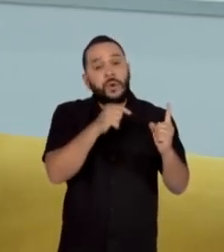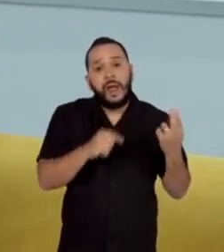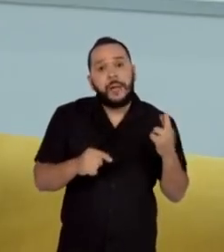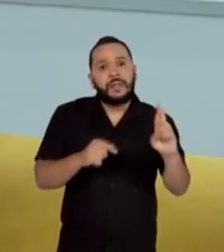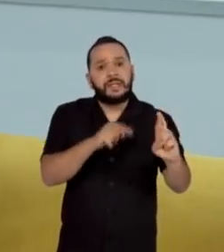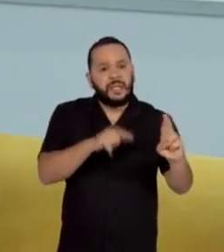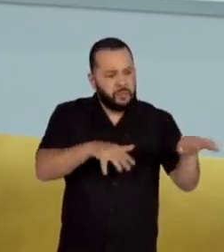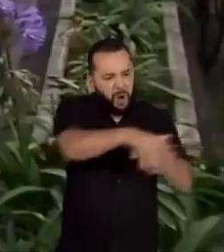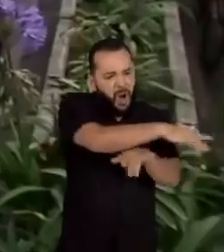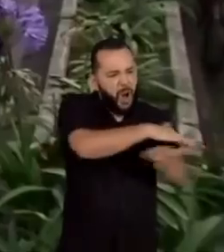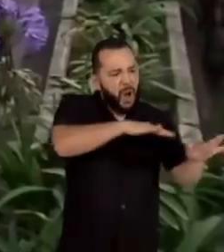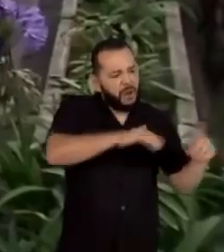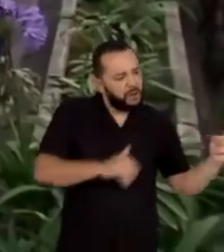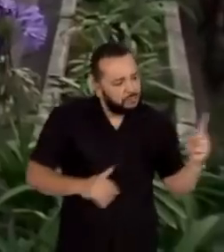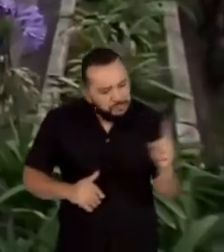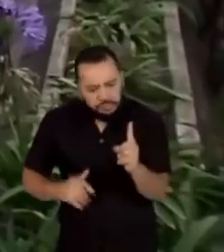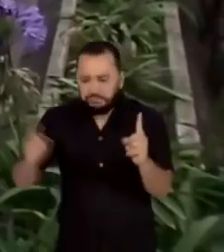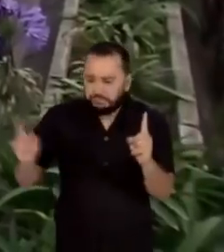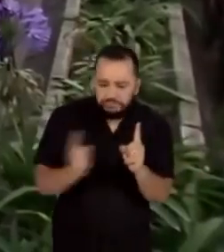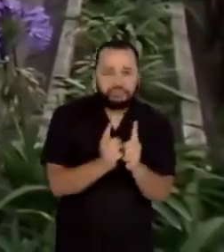manifestantes hoje.